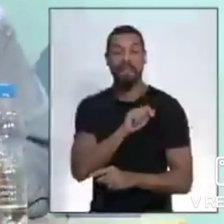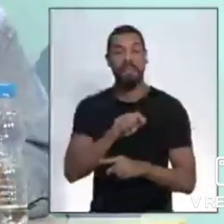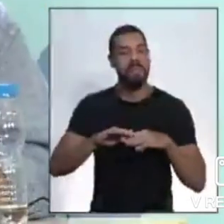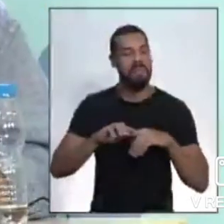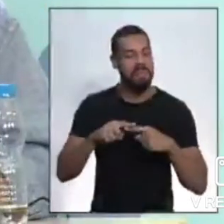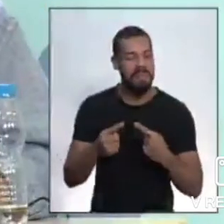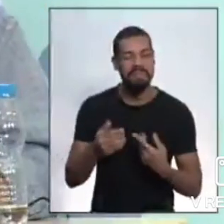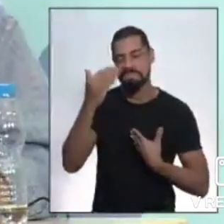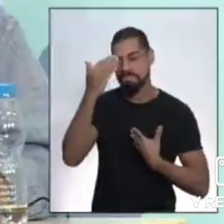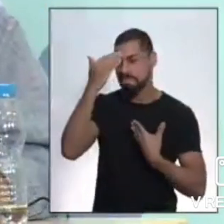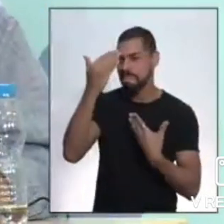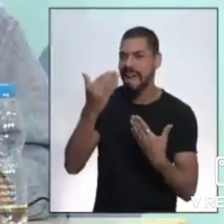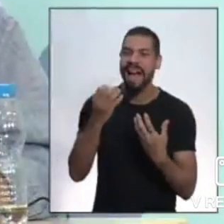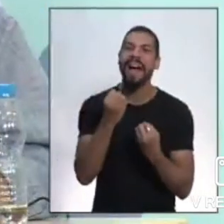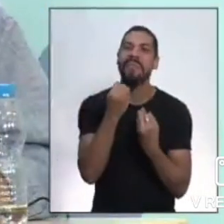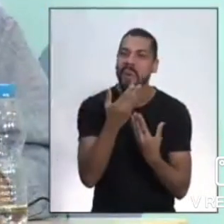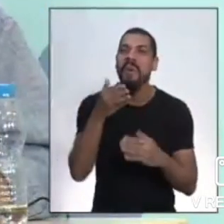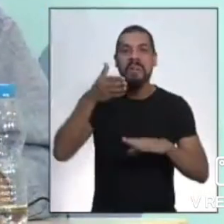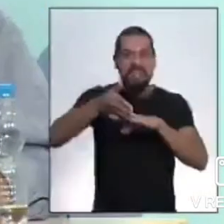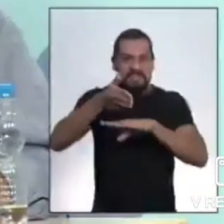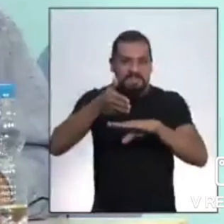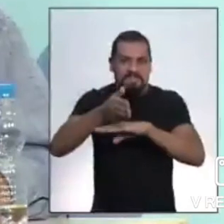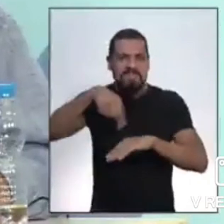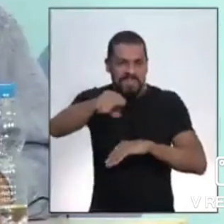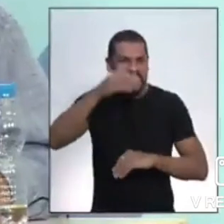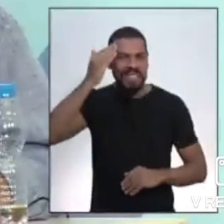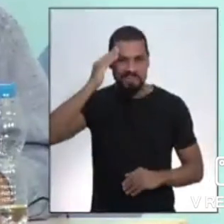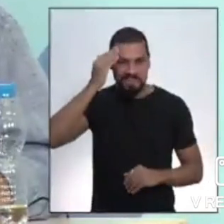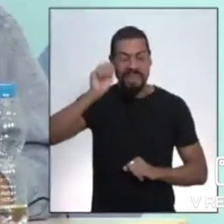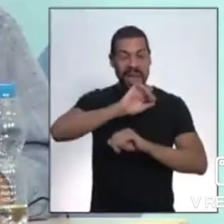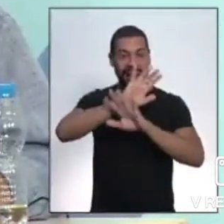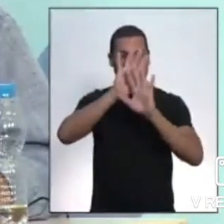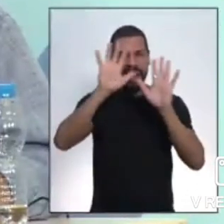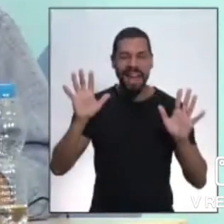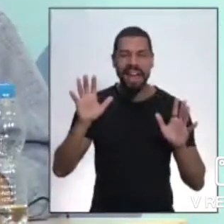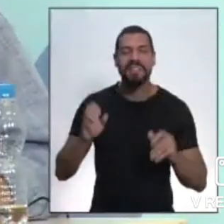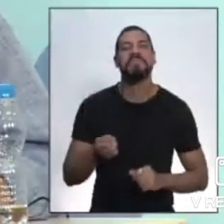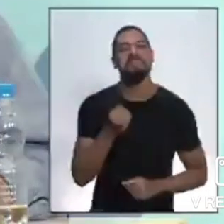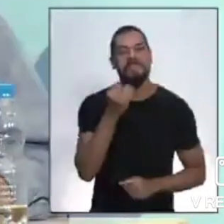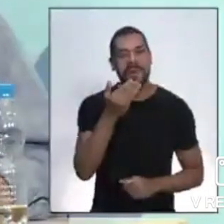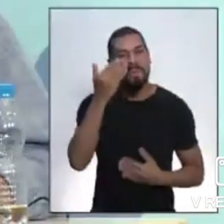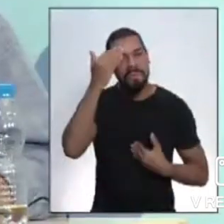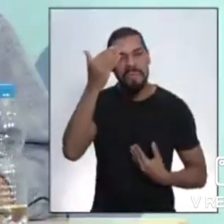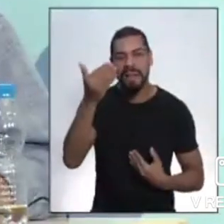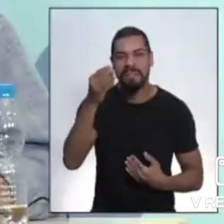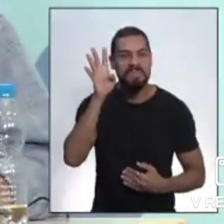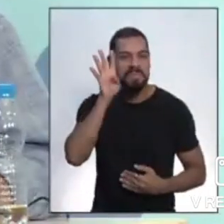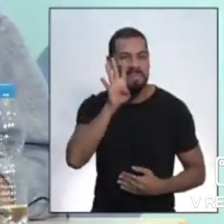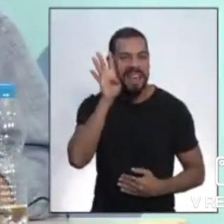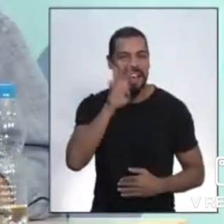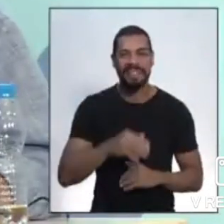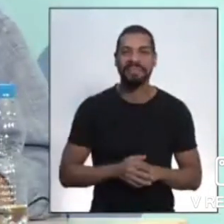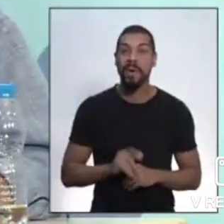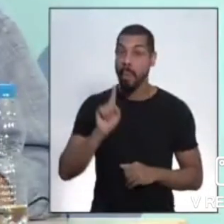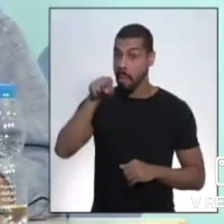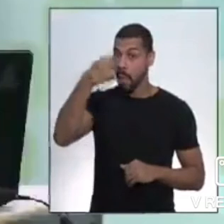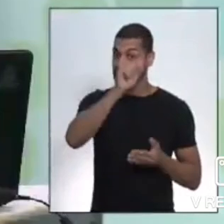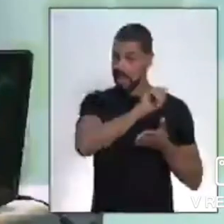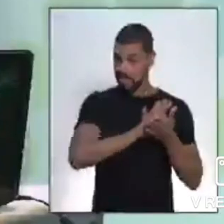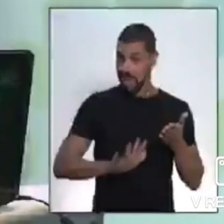tá boa participação, eles entenderam, né? Então, beleza, vamos para uma outra